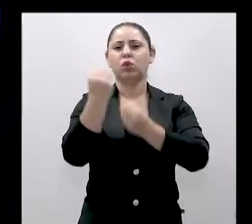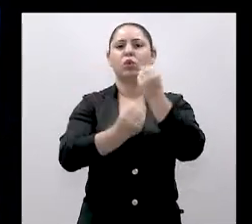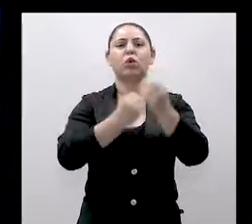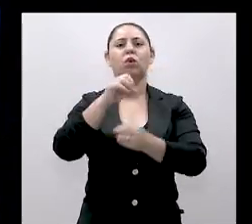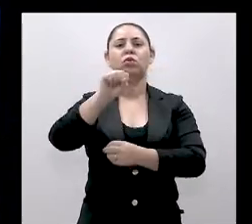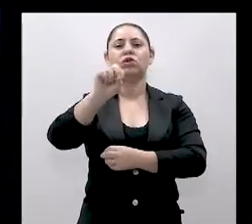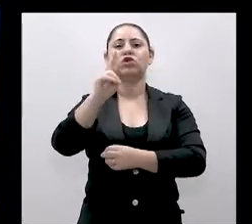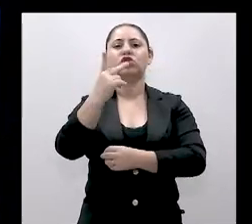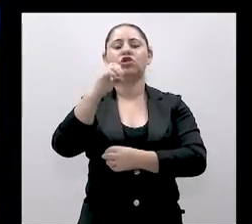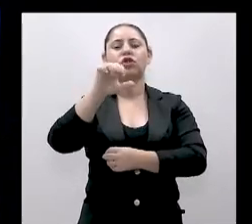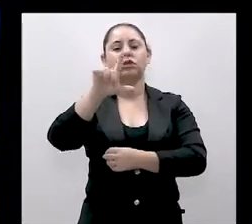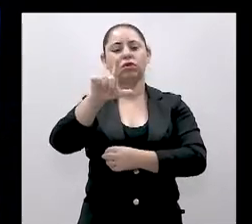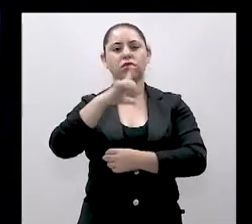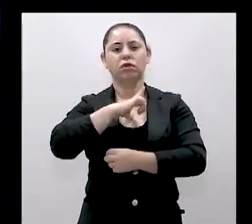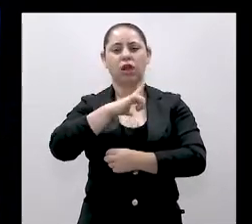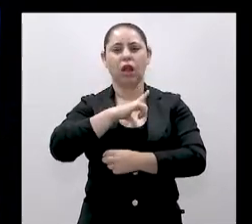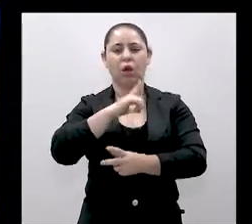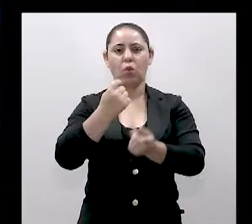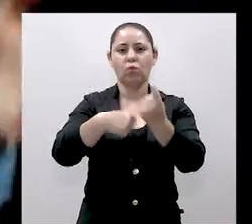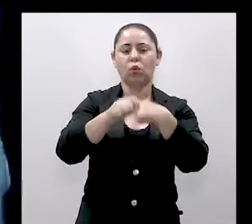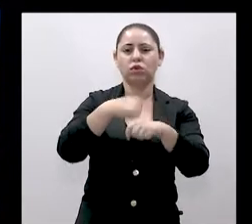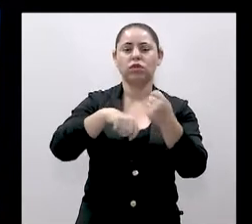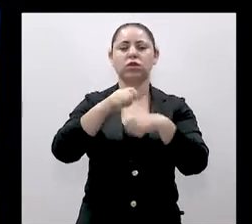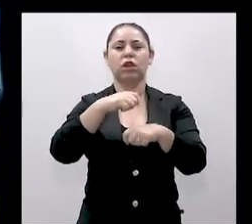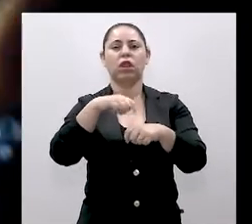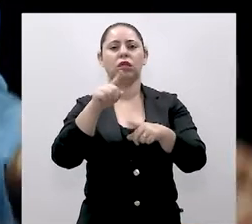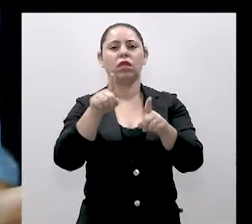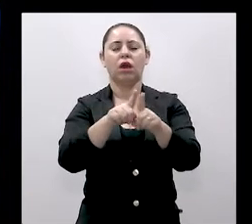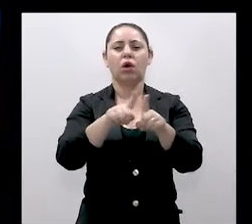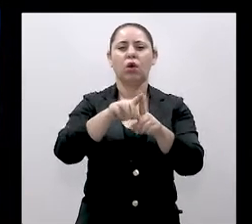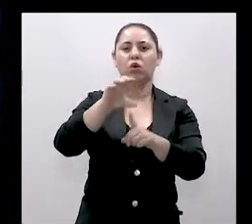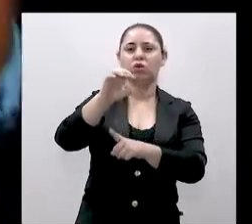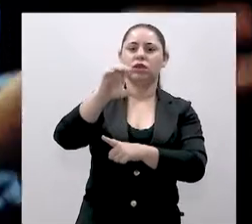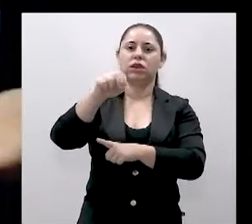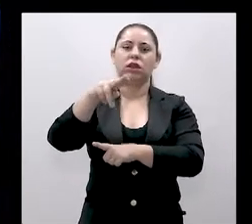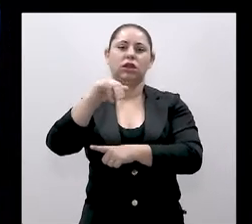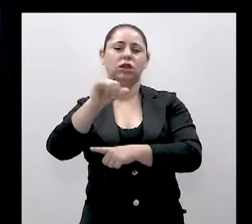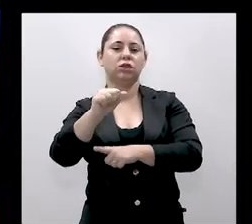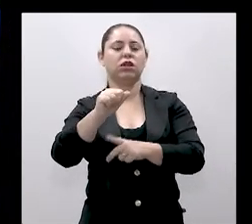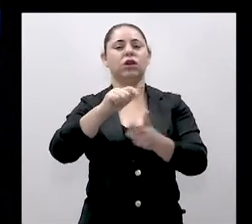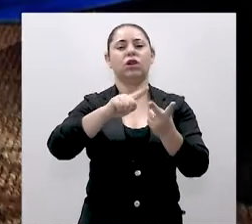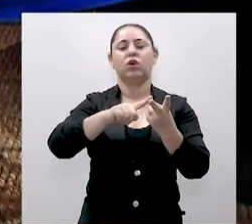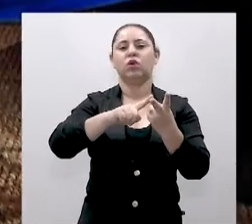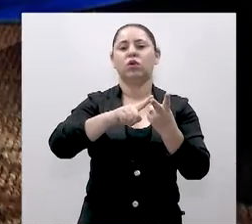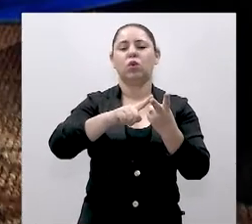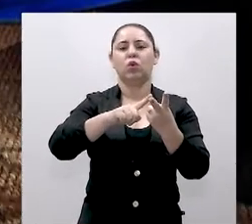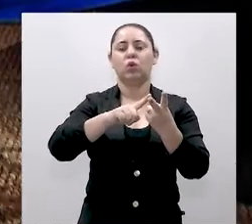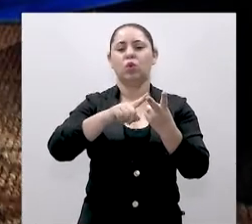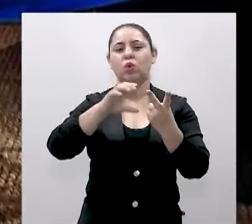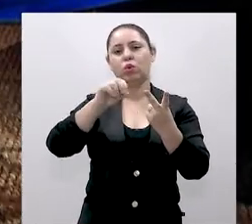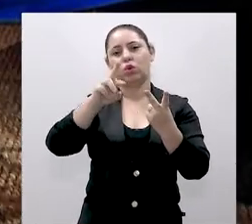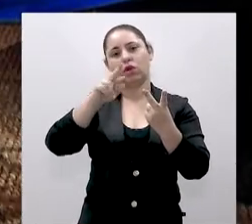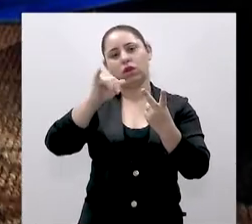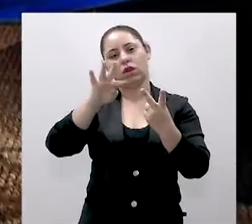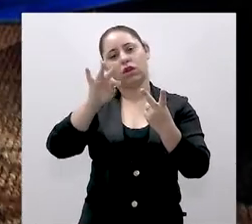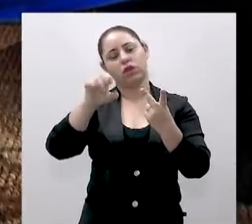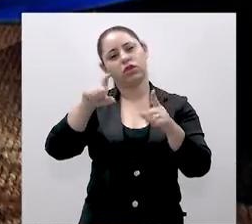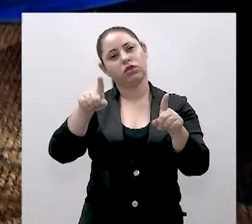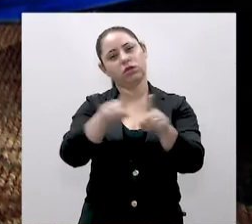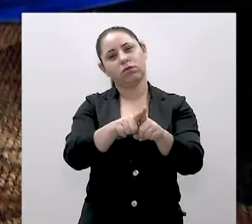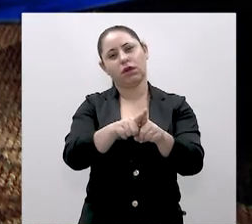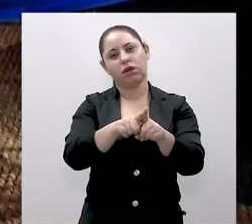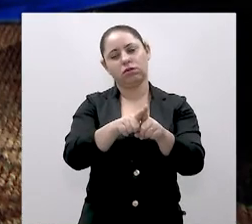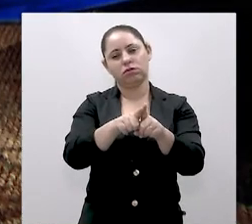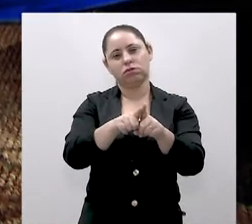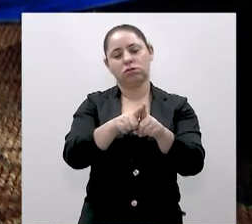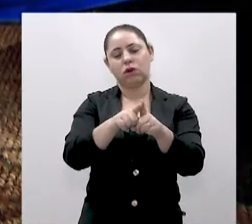como acham tem operações no mundo inteiro conheci Oceania Oriente Médio eu andei tudo quanto é lugar né quando aí